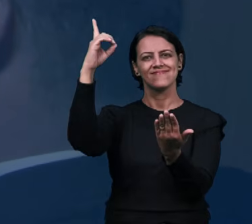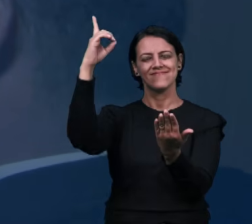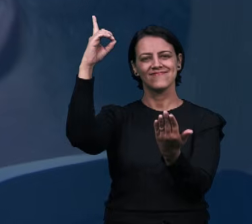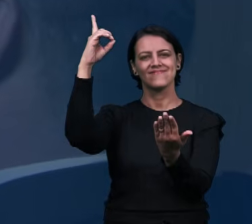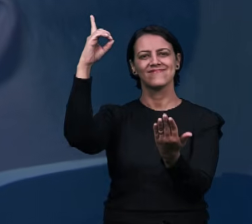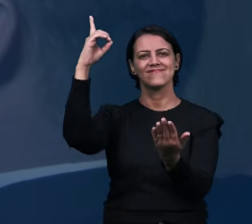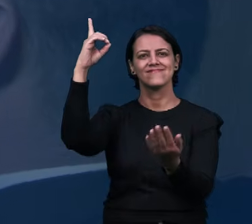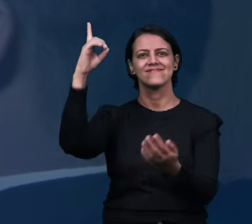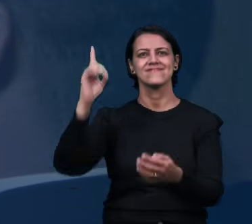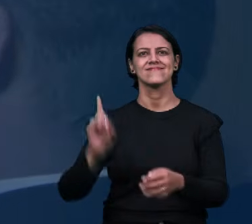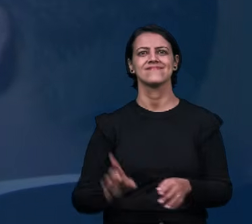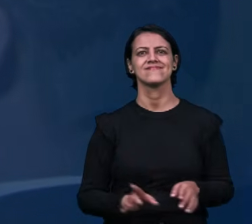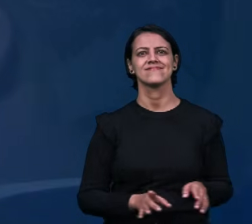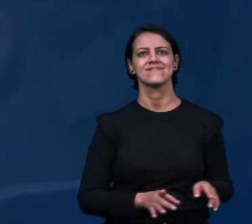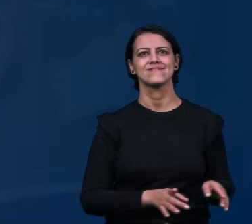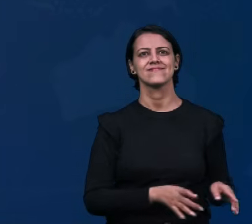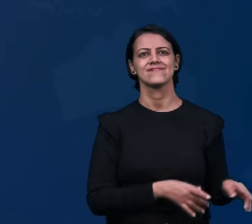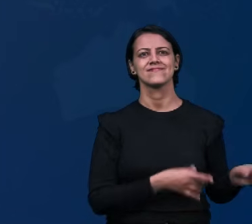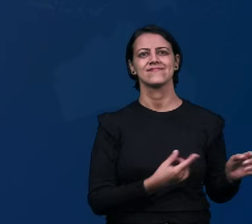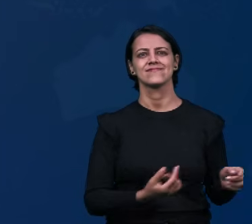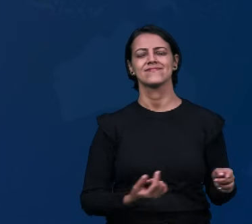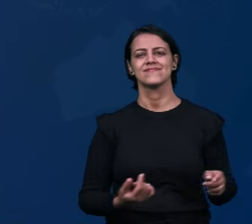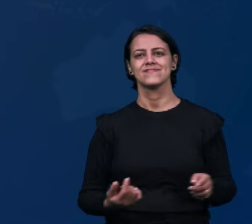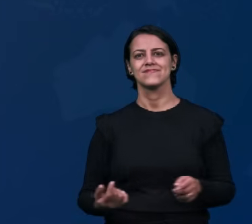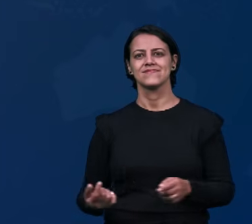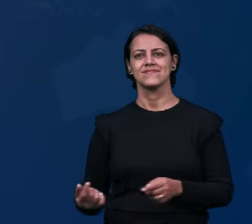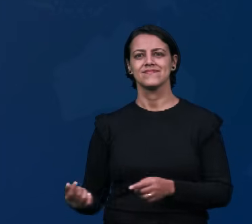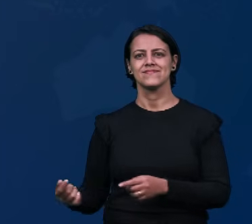Palavra de